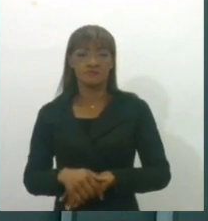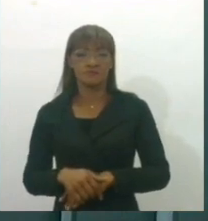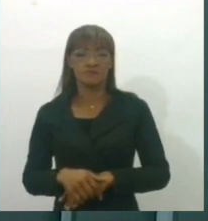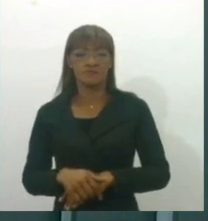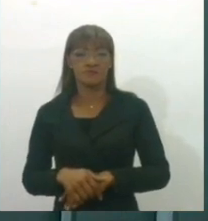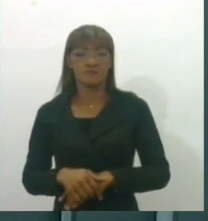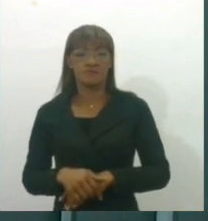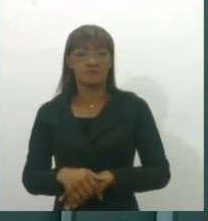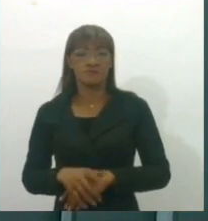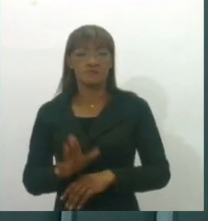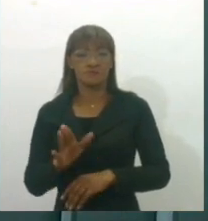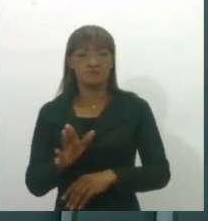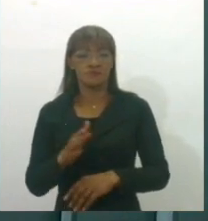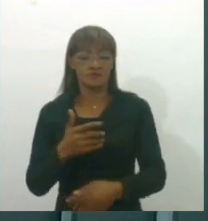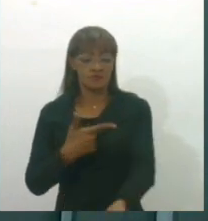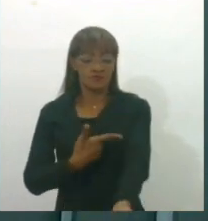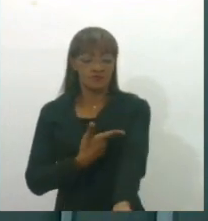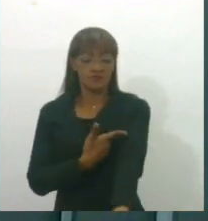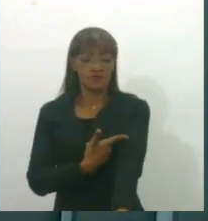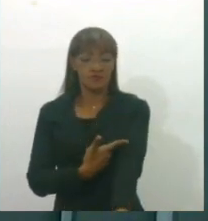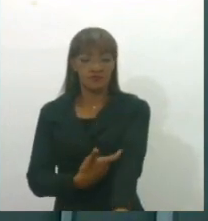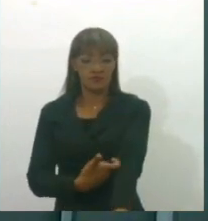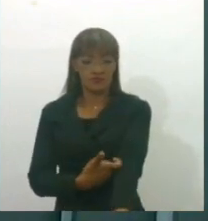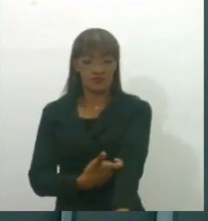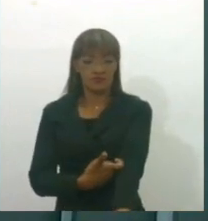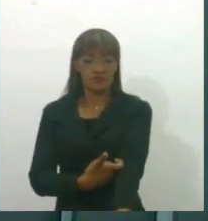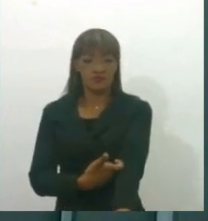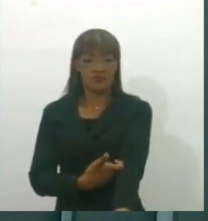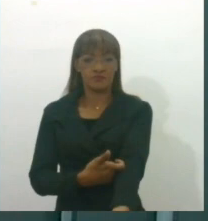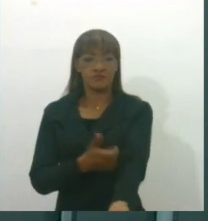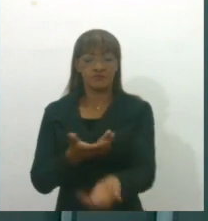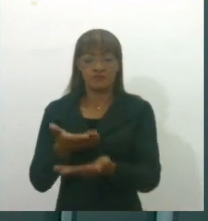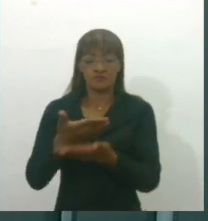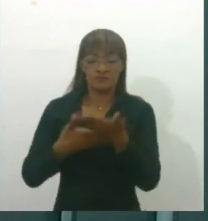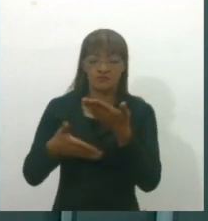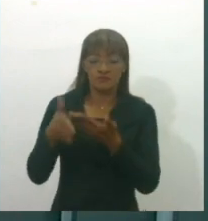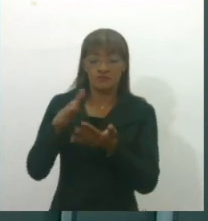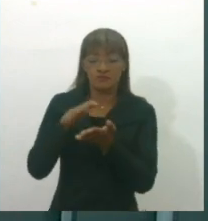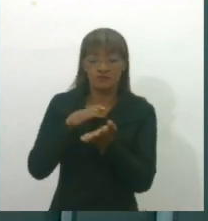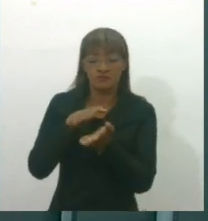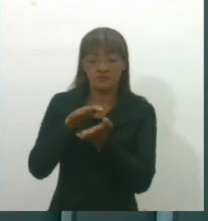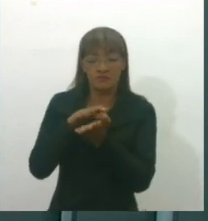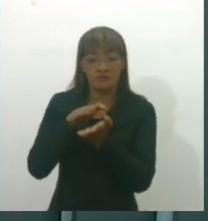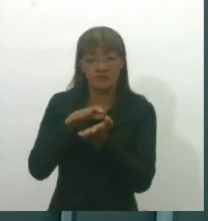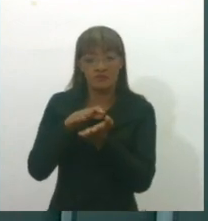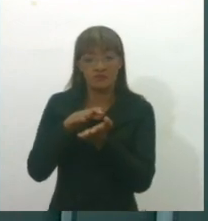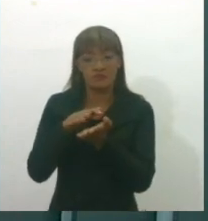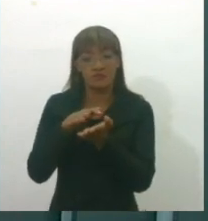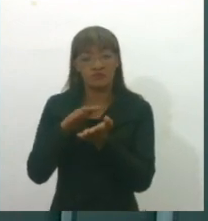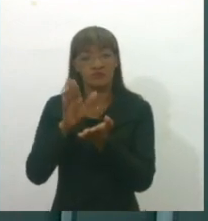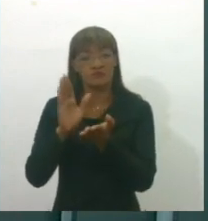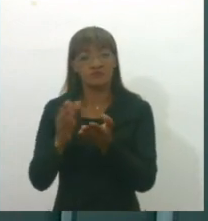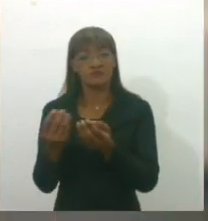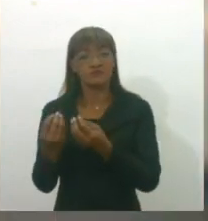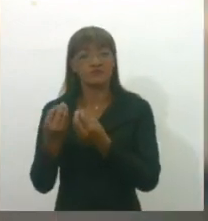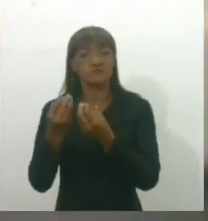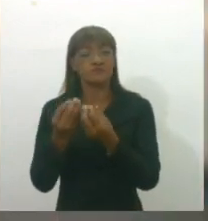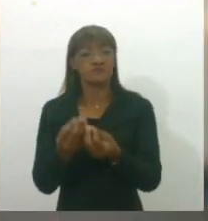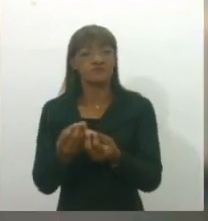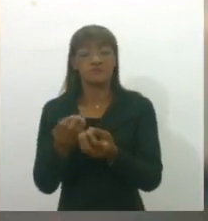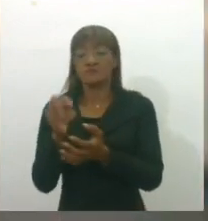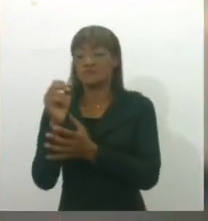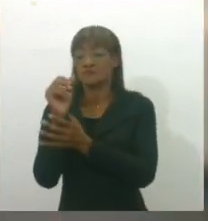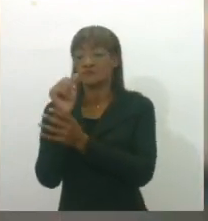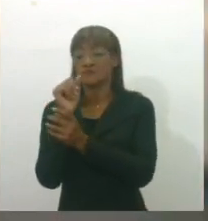ao ser doado, ele sofre um processo, além dos testes que são habitualmente realizados para garantir a segurança da transfusão, ele